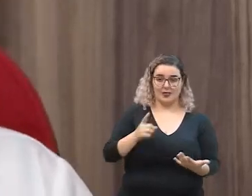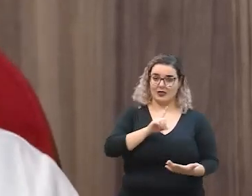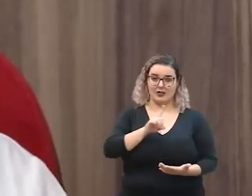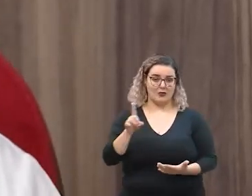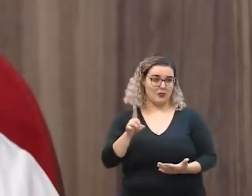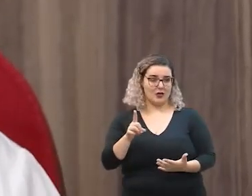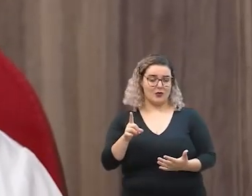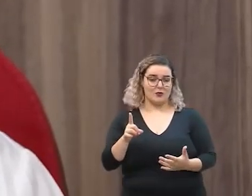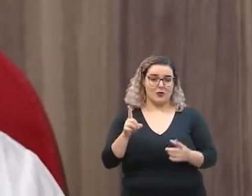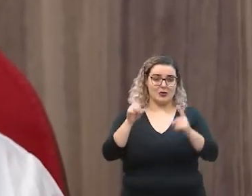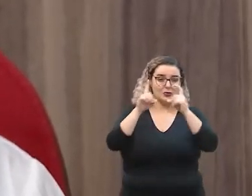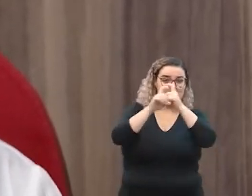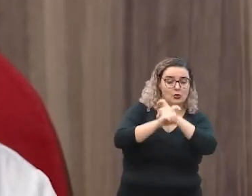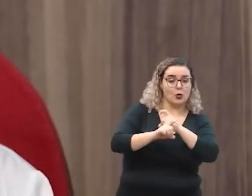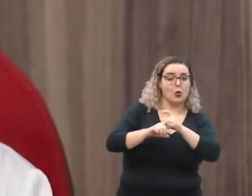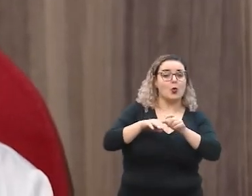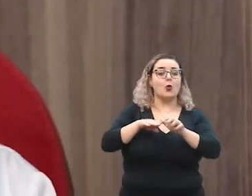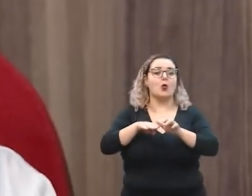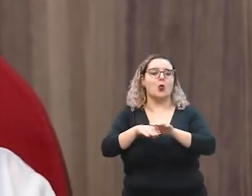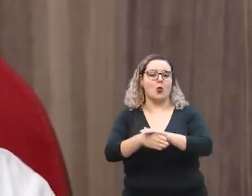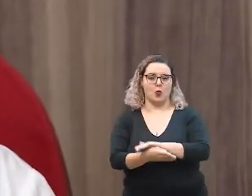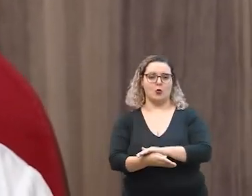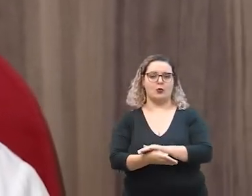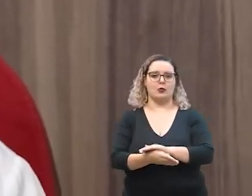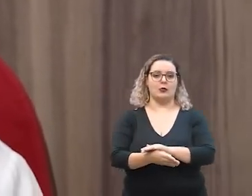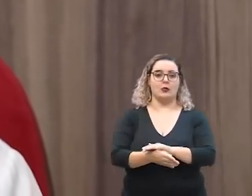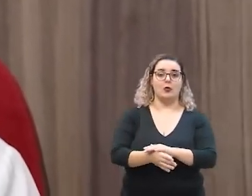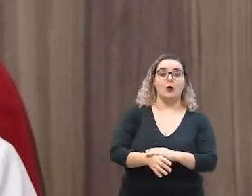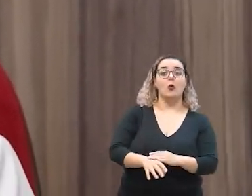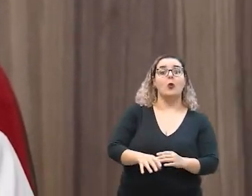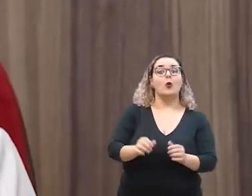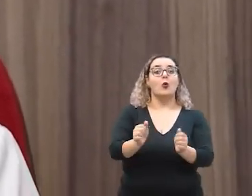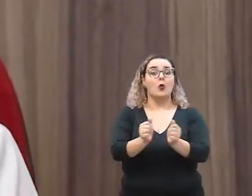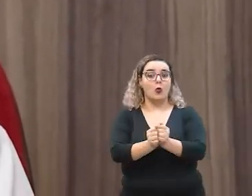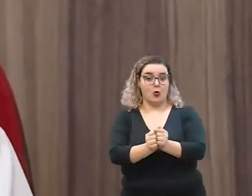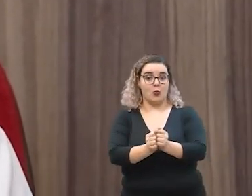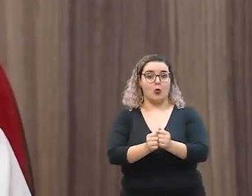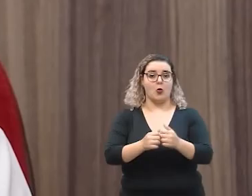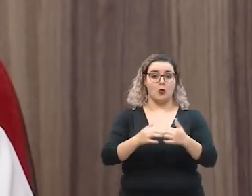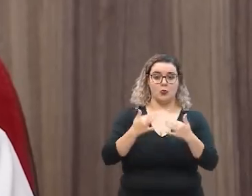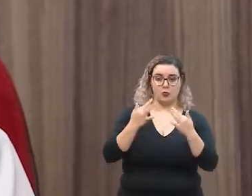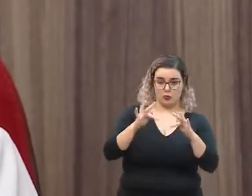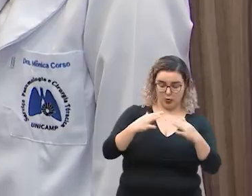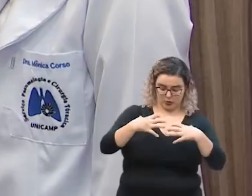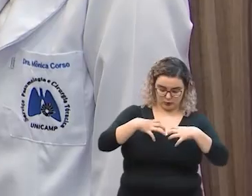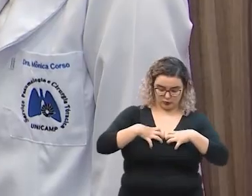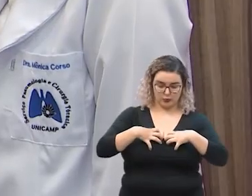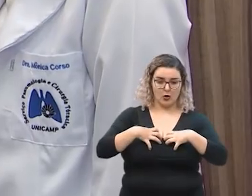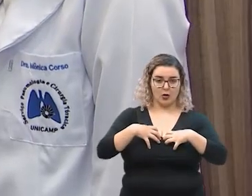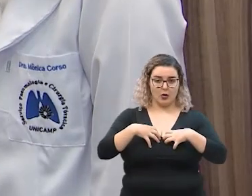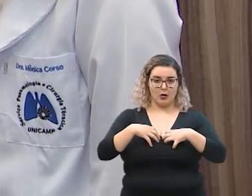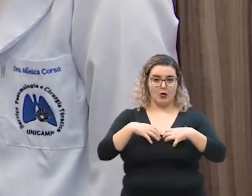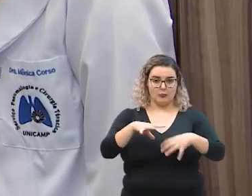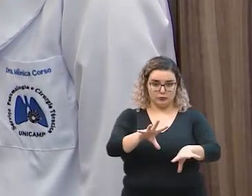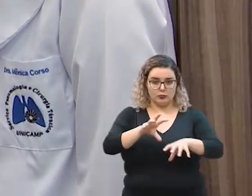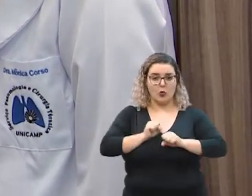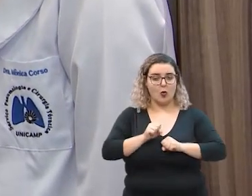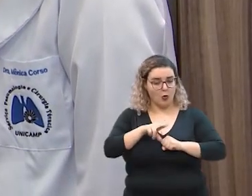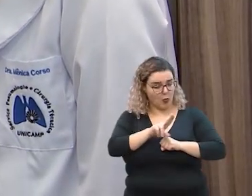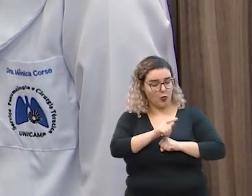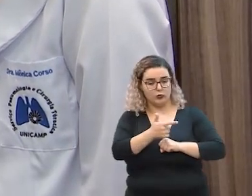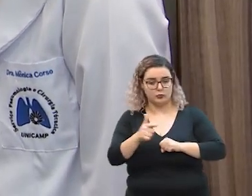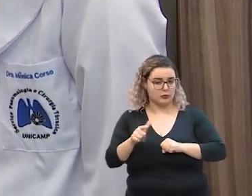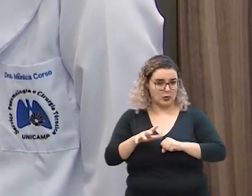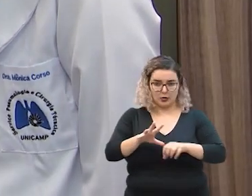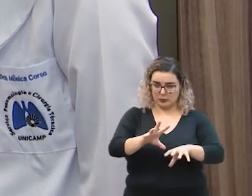uma complicação tão comum em pacientes com ou sem infecção por coronavírus, mas pode ocorrer por